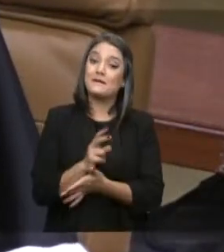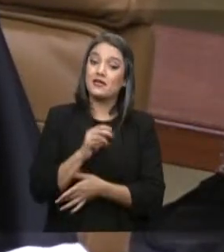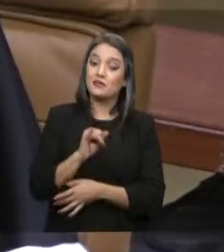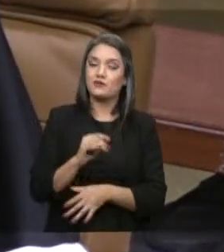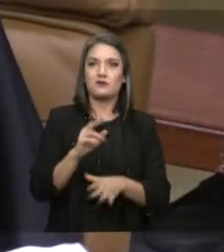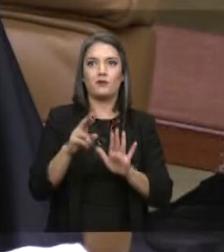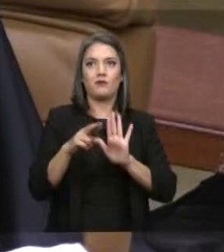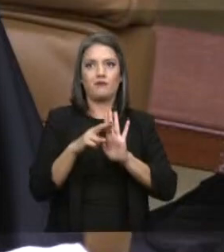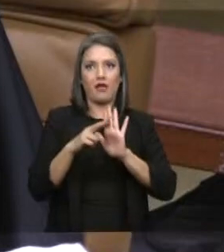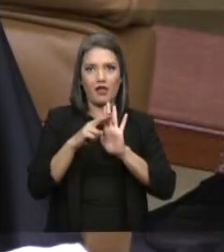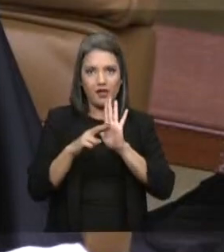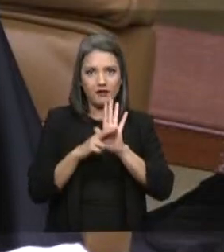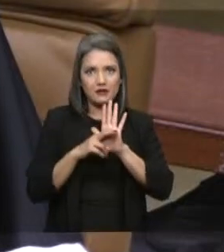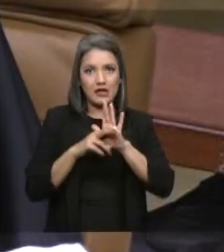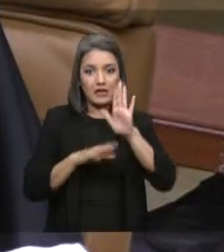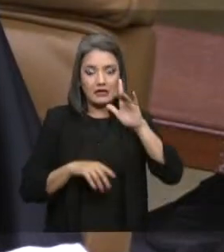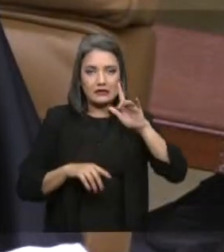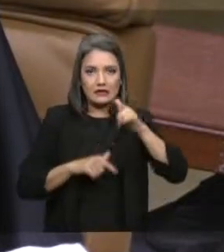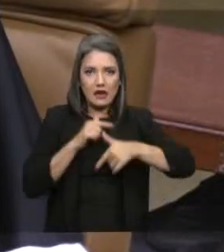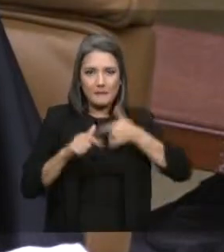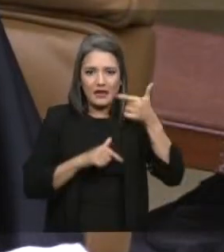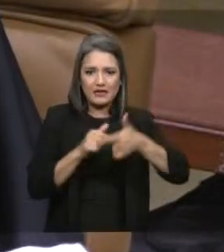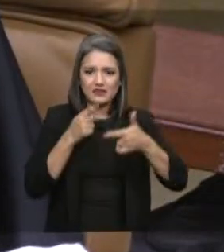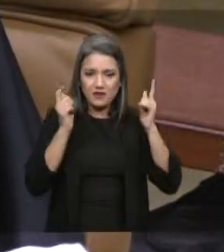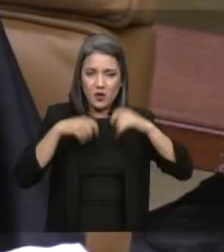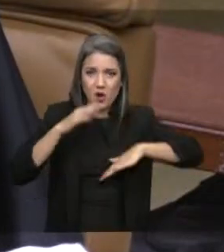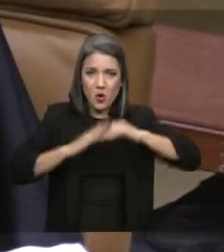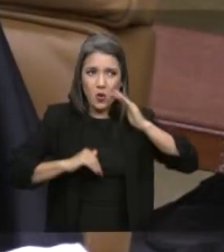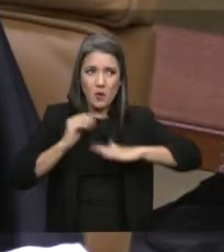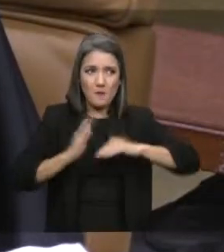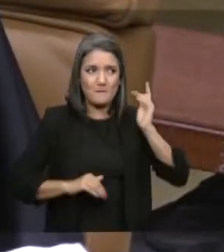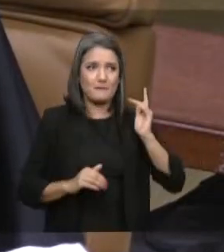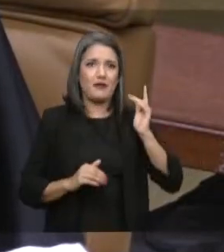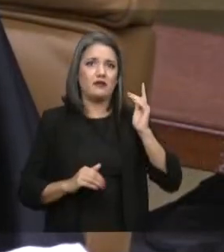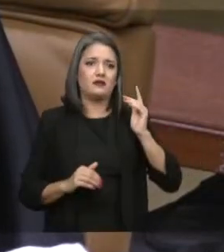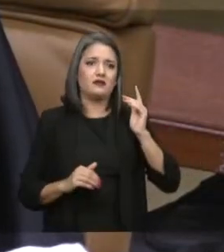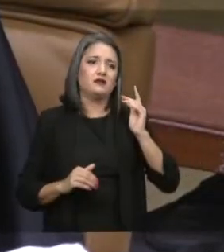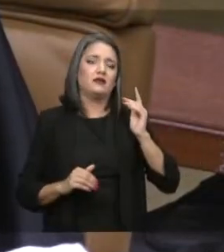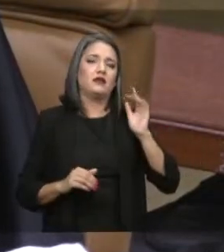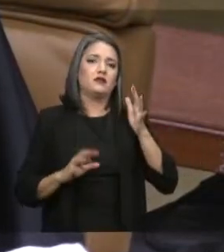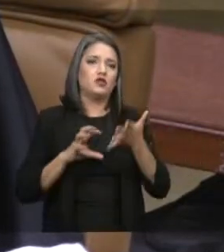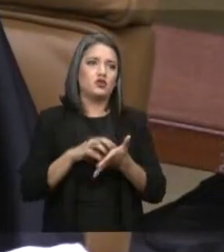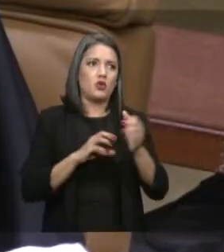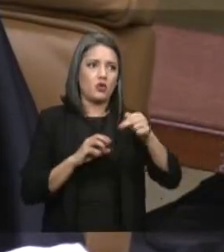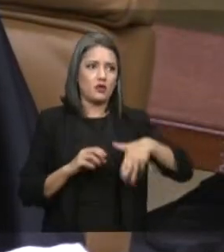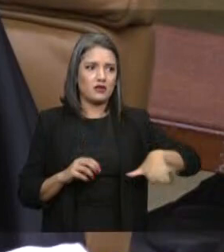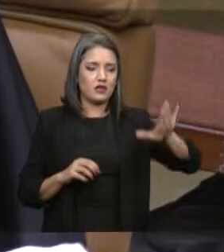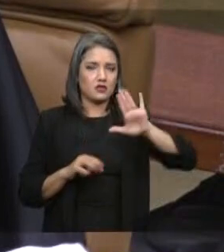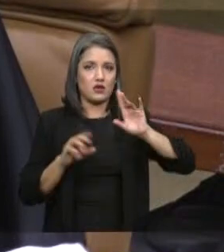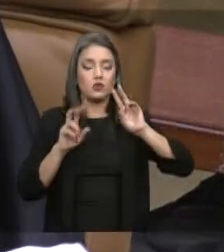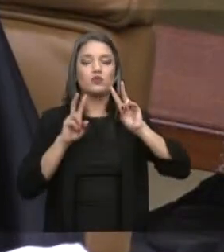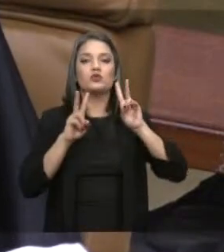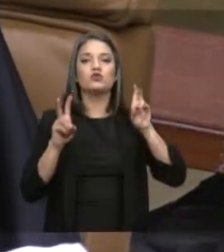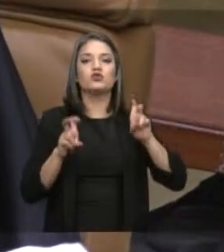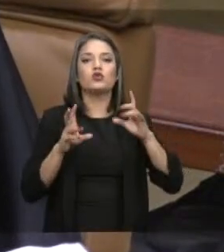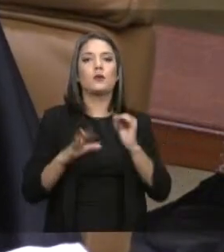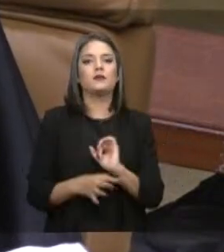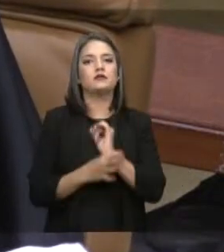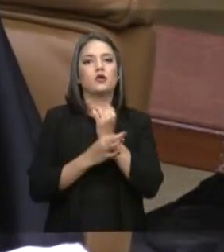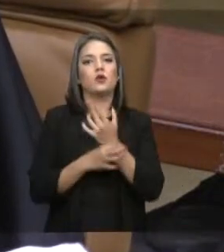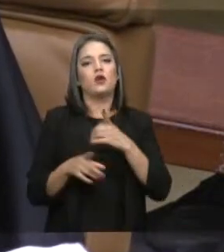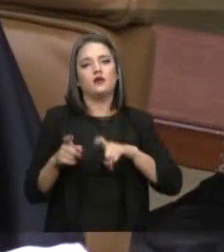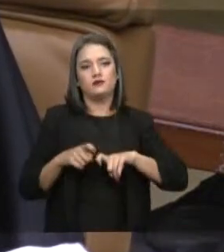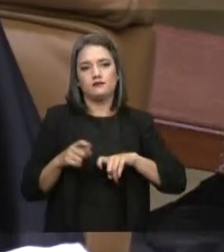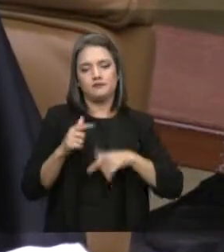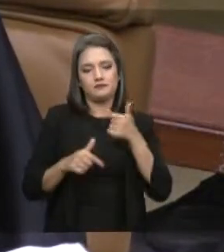atribua competência o órgão de âmbito nacional para estabelecer normas sobre segurança medicina no trabalho não